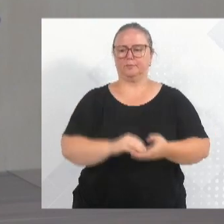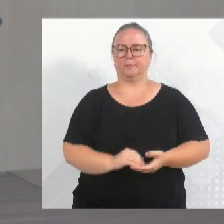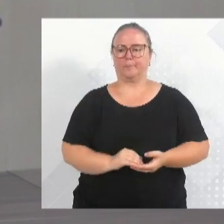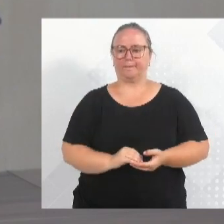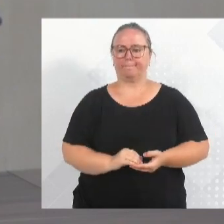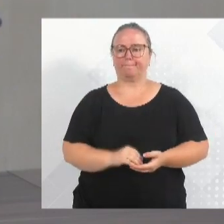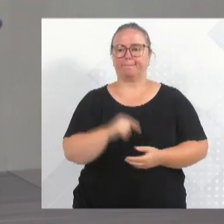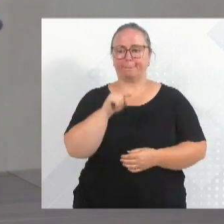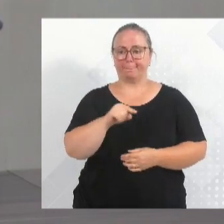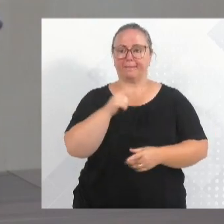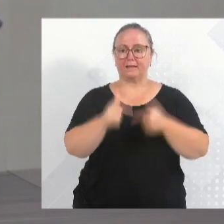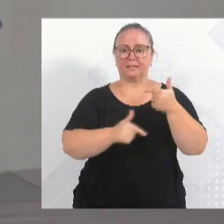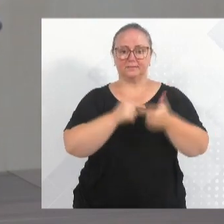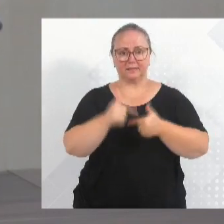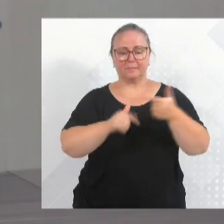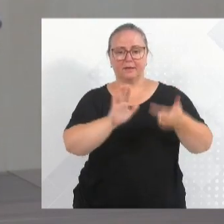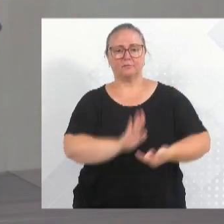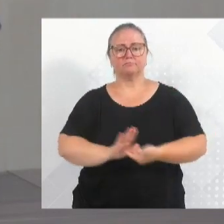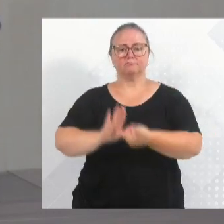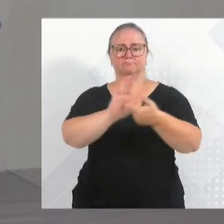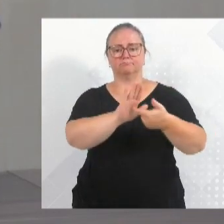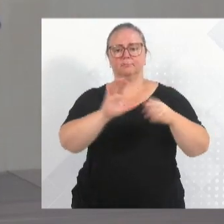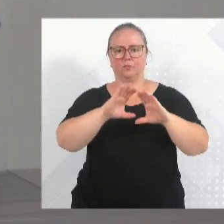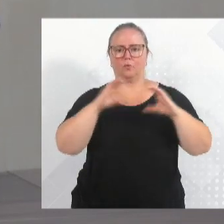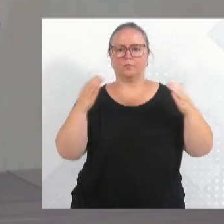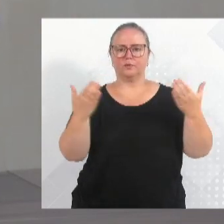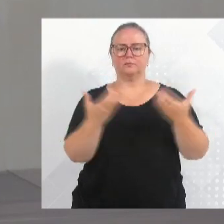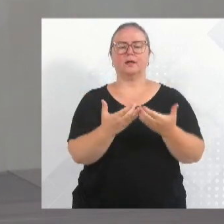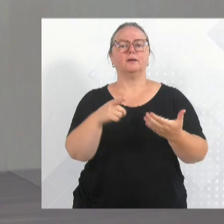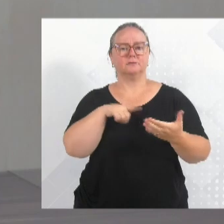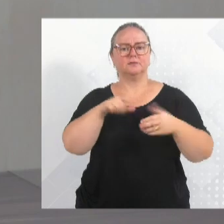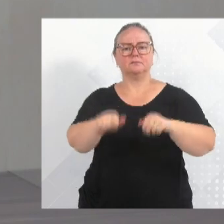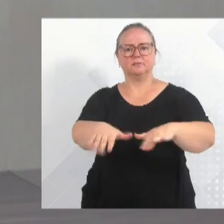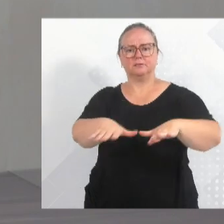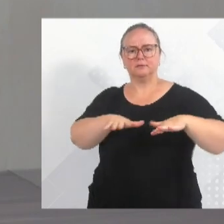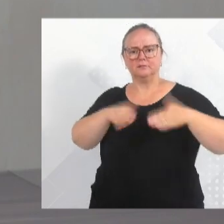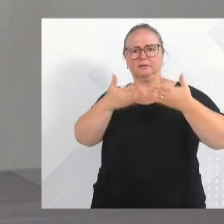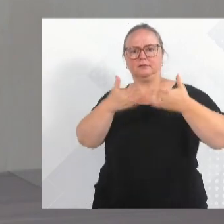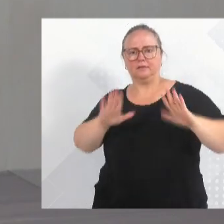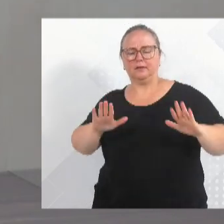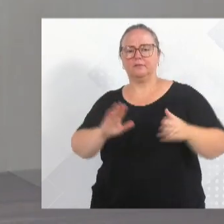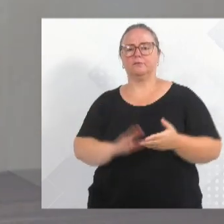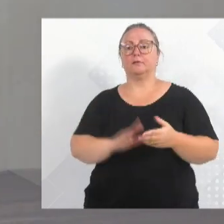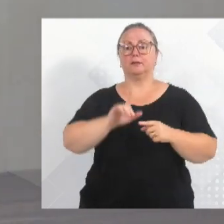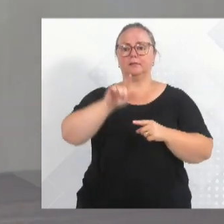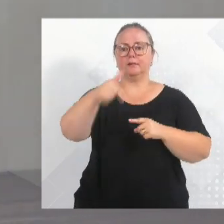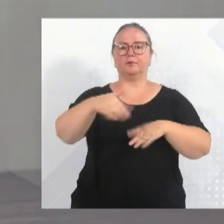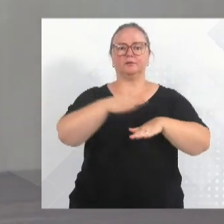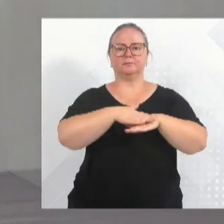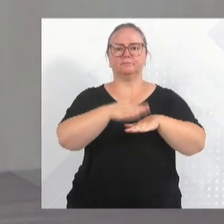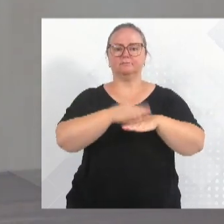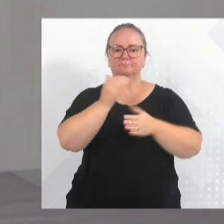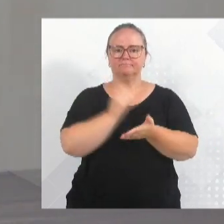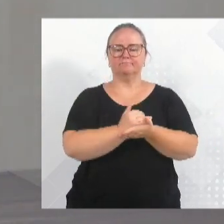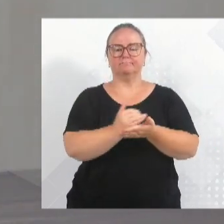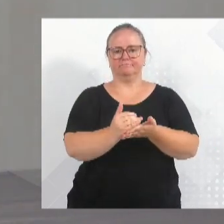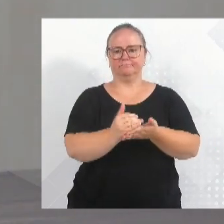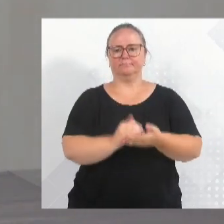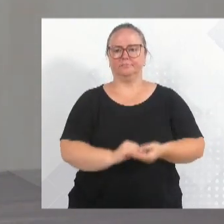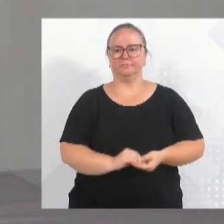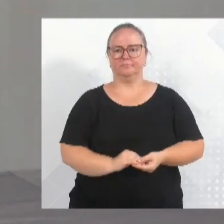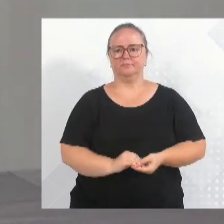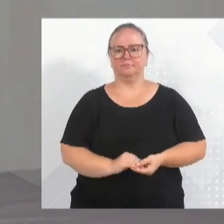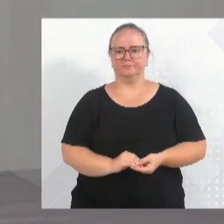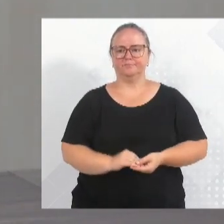esse trabalho foi apresentado para a comunidade, através de audiência pública, e depois ele foi para a fase executória. E aí, na época,